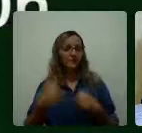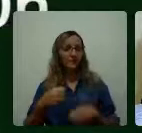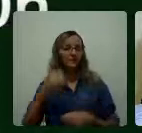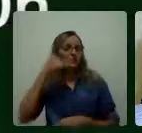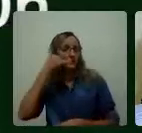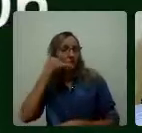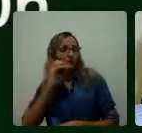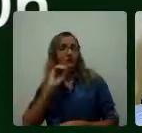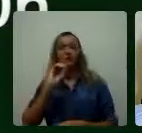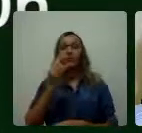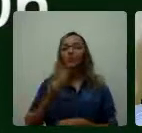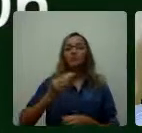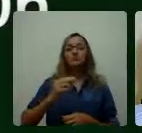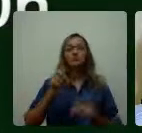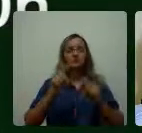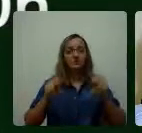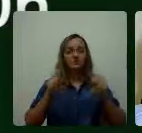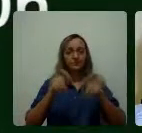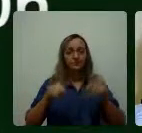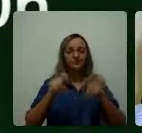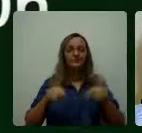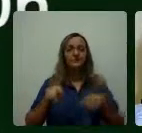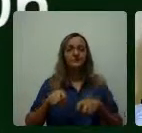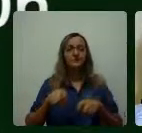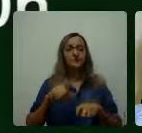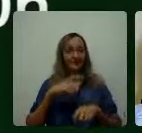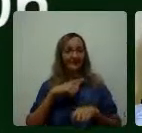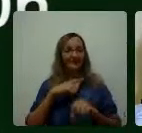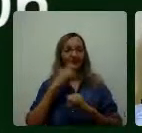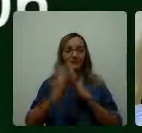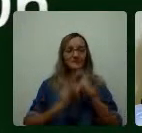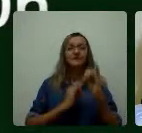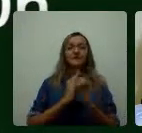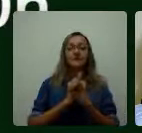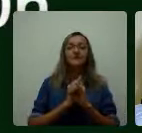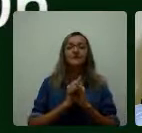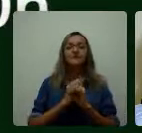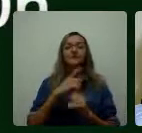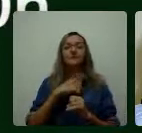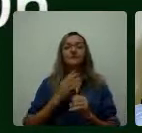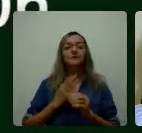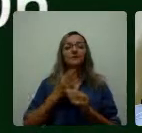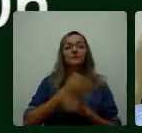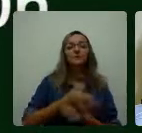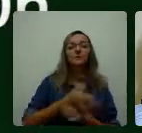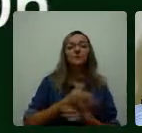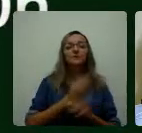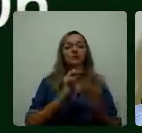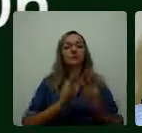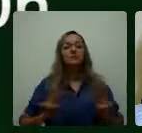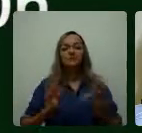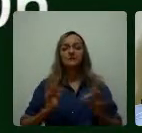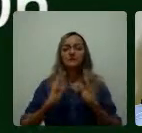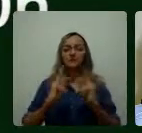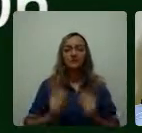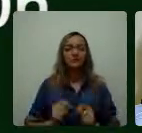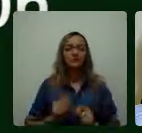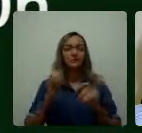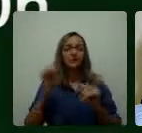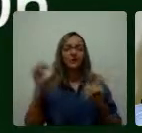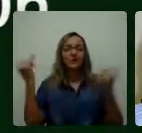A programação, então a gente começa a maratona na sexta-feira, às 7 horas da noite, na sexta-feira do dia 21. No sábado e domingo a gente